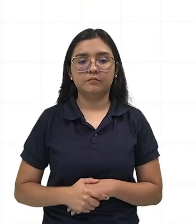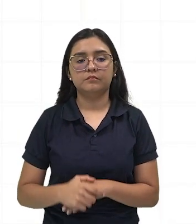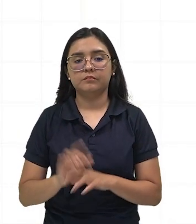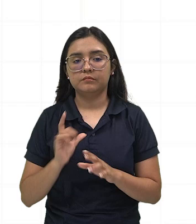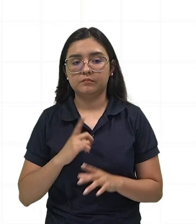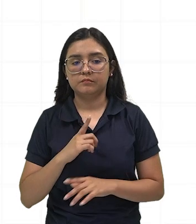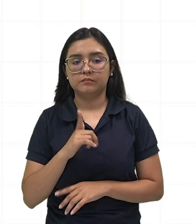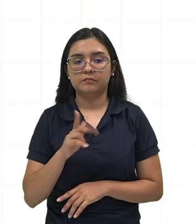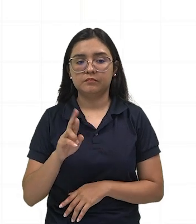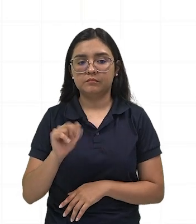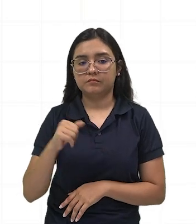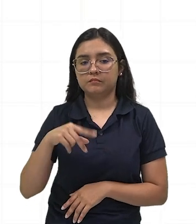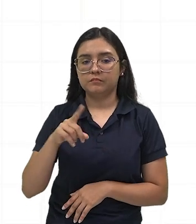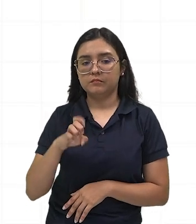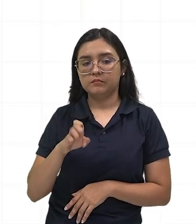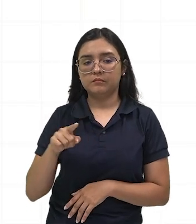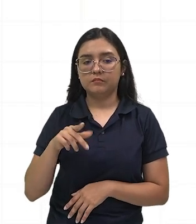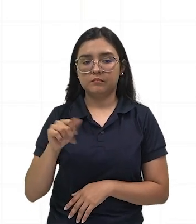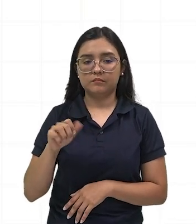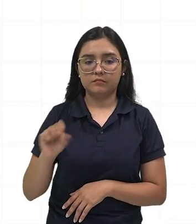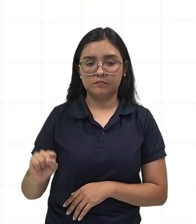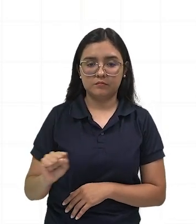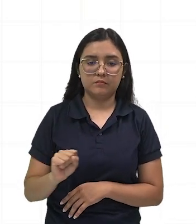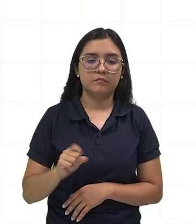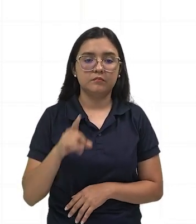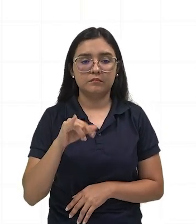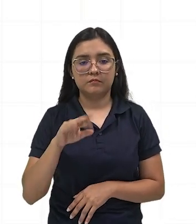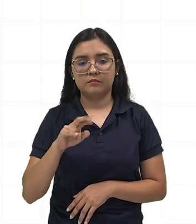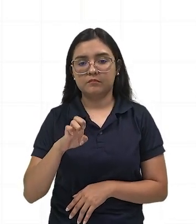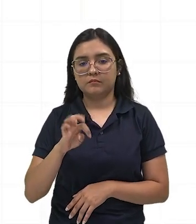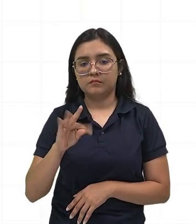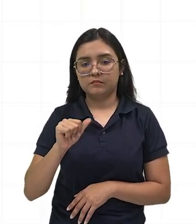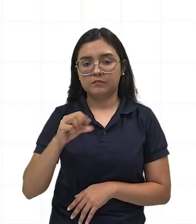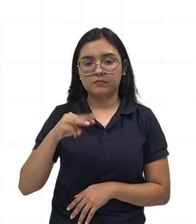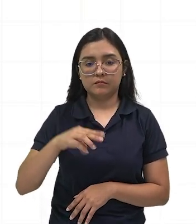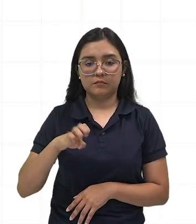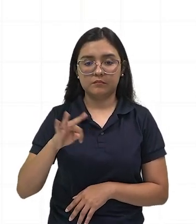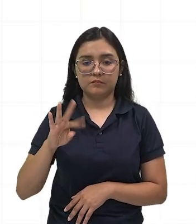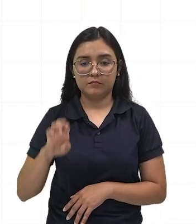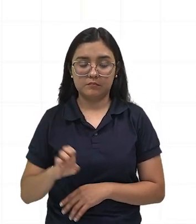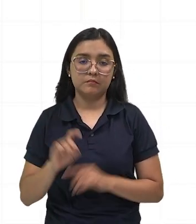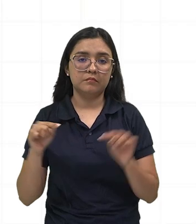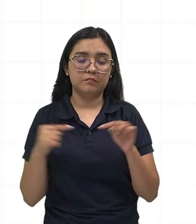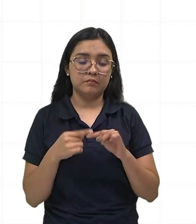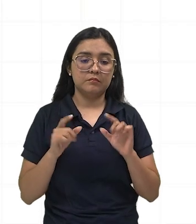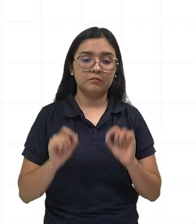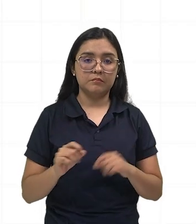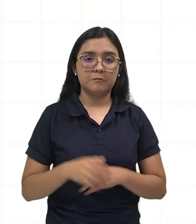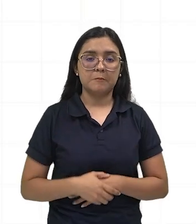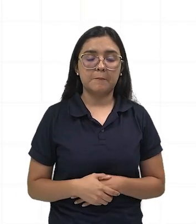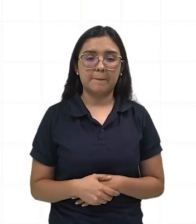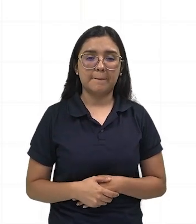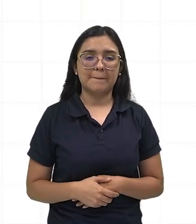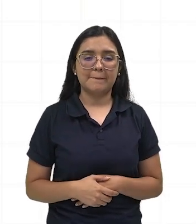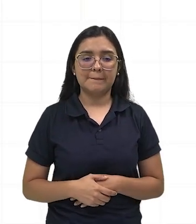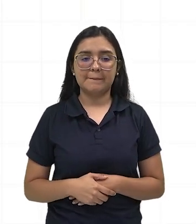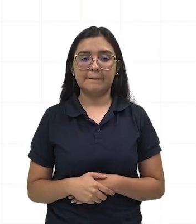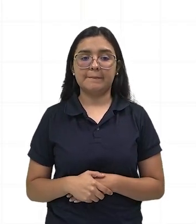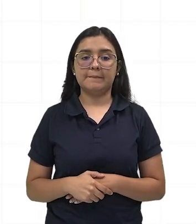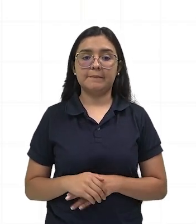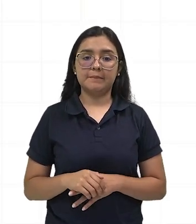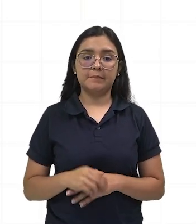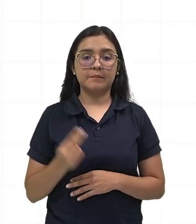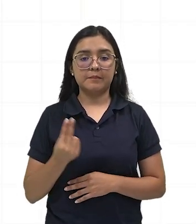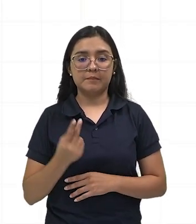diretamente proporcionais. Direta. Duas grandezas são chamadas de diretamente proporcionais